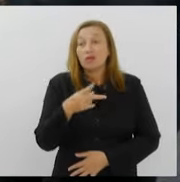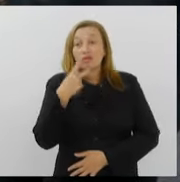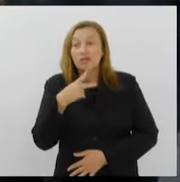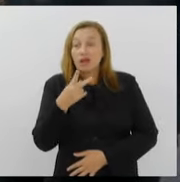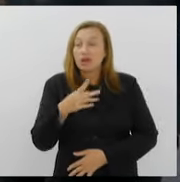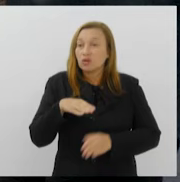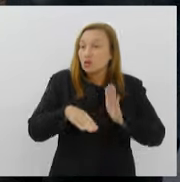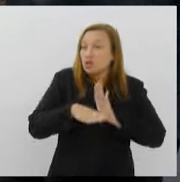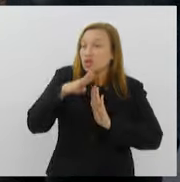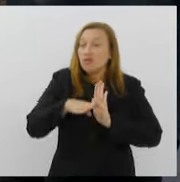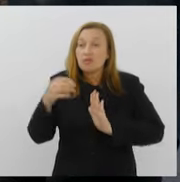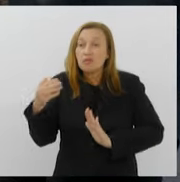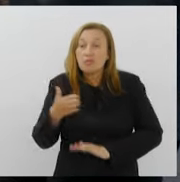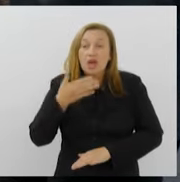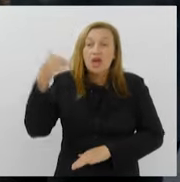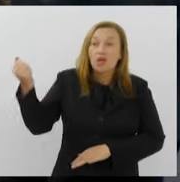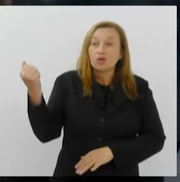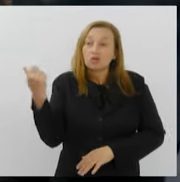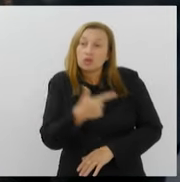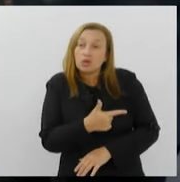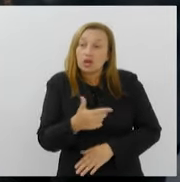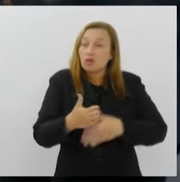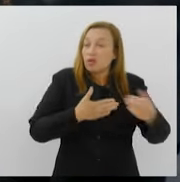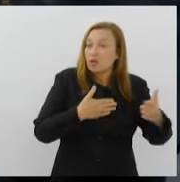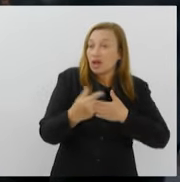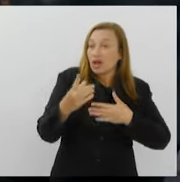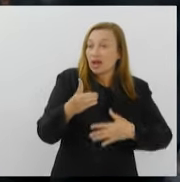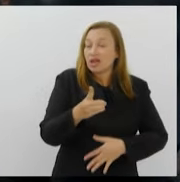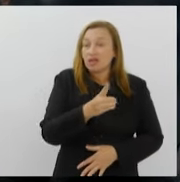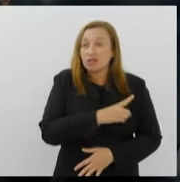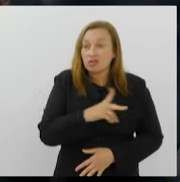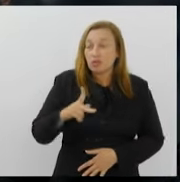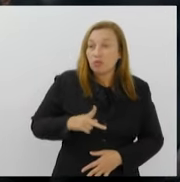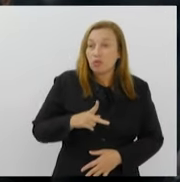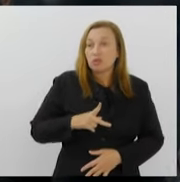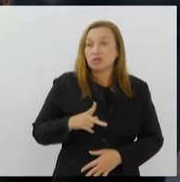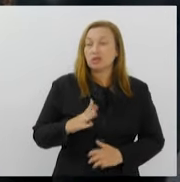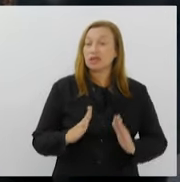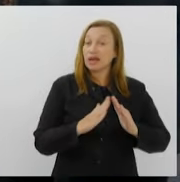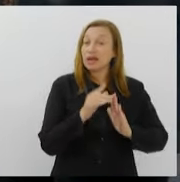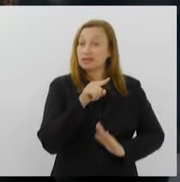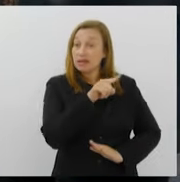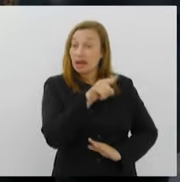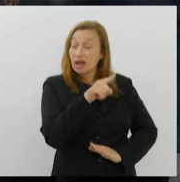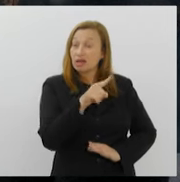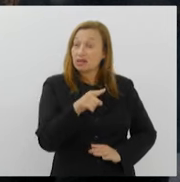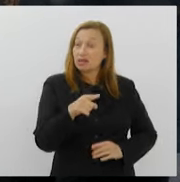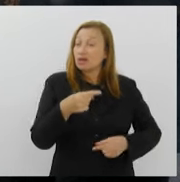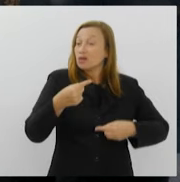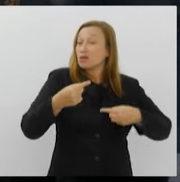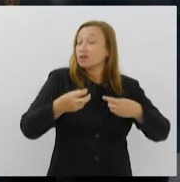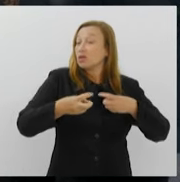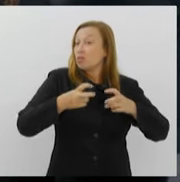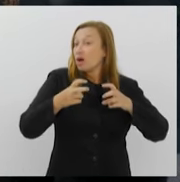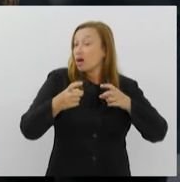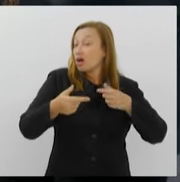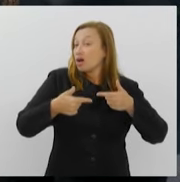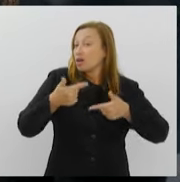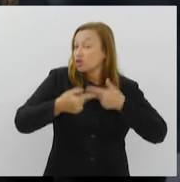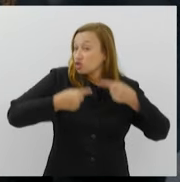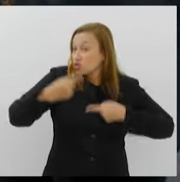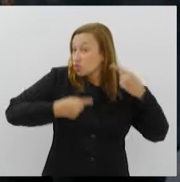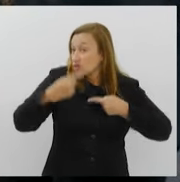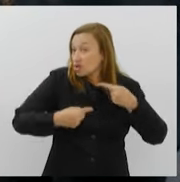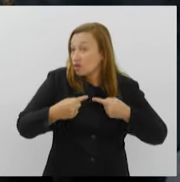mesmo nível, melhor que qualquer defensor naquela casa, e a gente vai traçar uma briga jurídica, travar uma briga jurídica sem problema algum, questionando